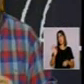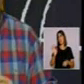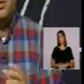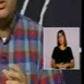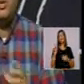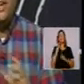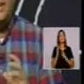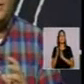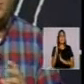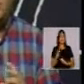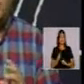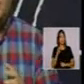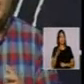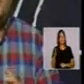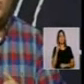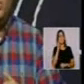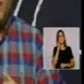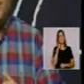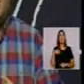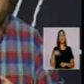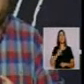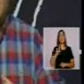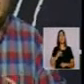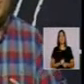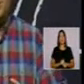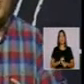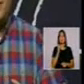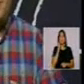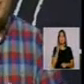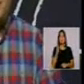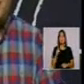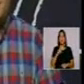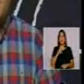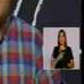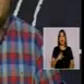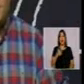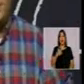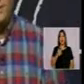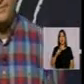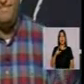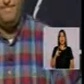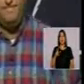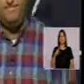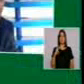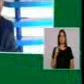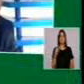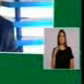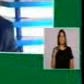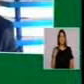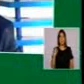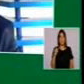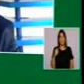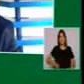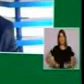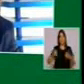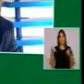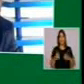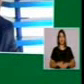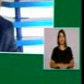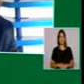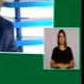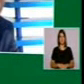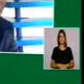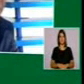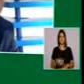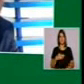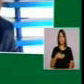Os empreendedores que vão estar em campo, os que não vão estar, não estar o Abel Xavier, é meio caminho andar para ter sucesso em França. E eu continuo a dizer que não foi. Ou seja, não era penal.